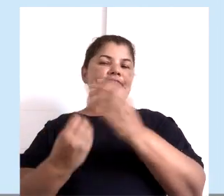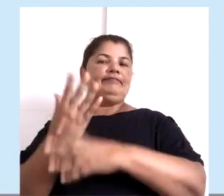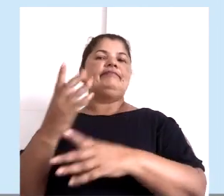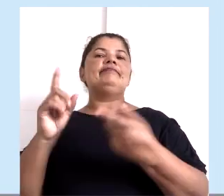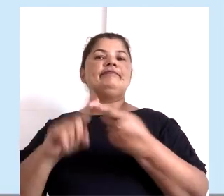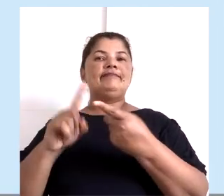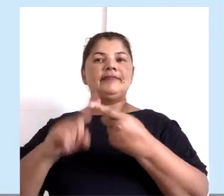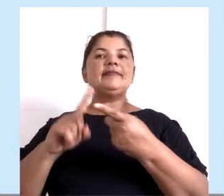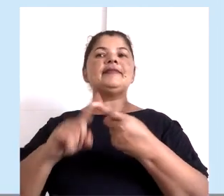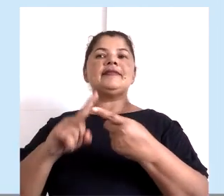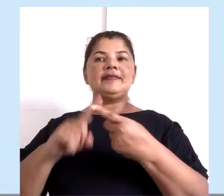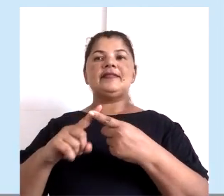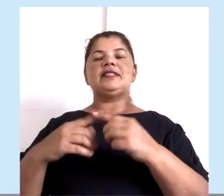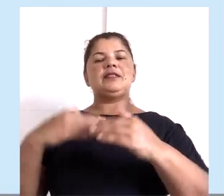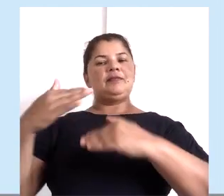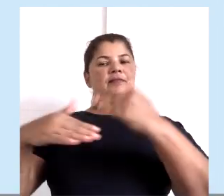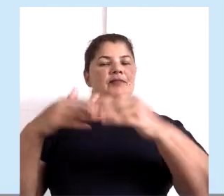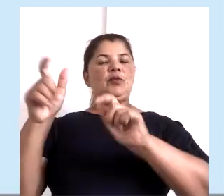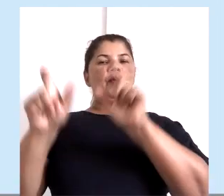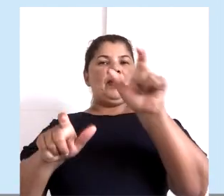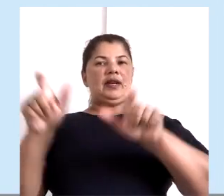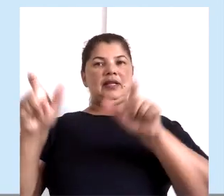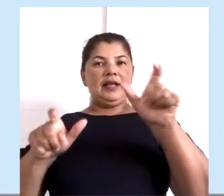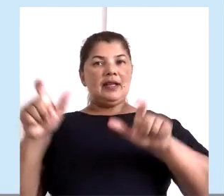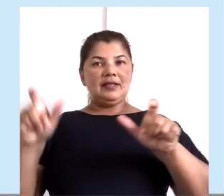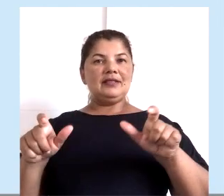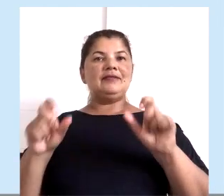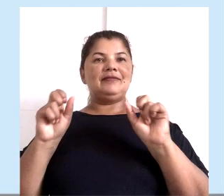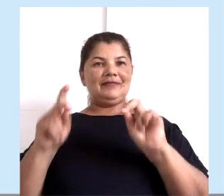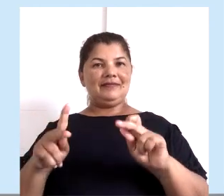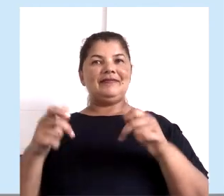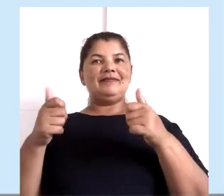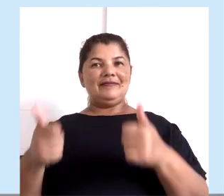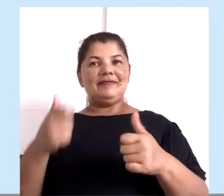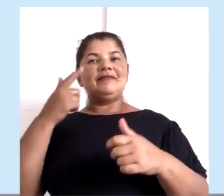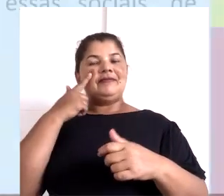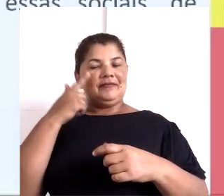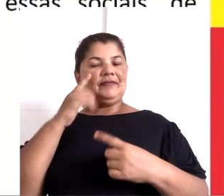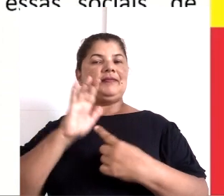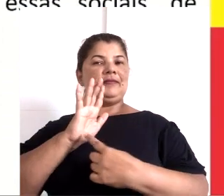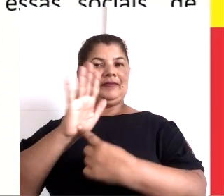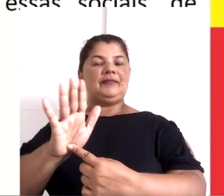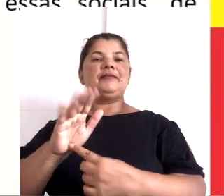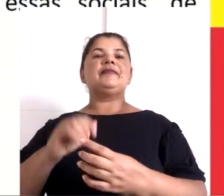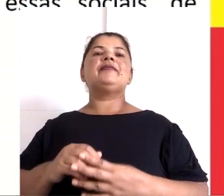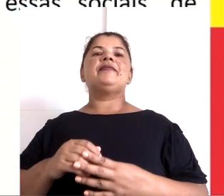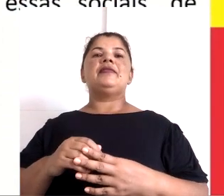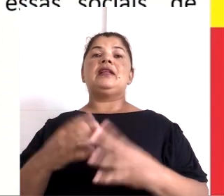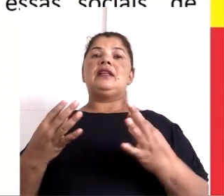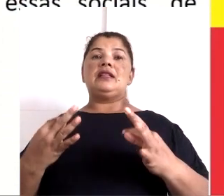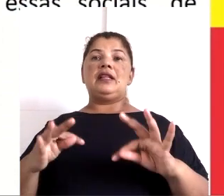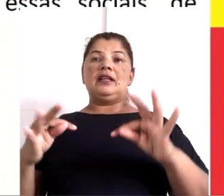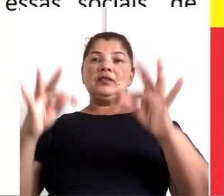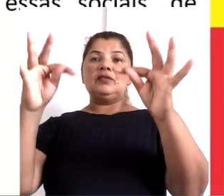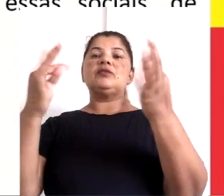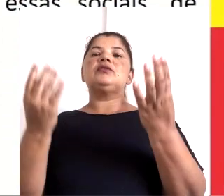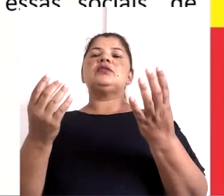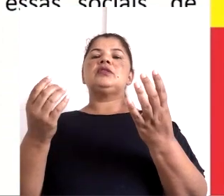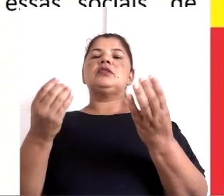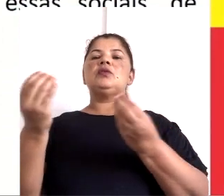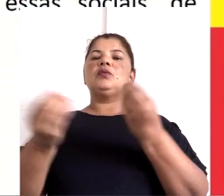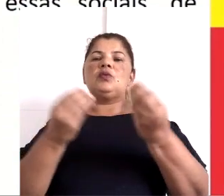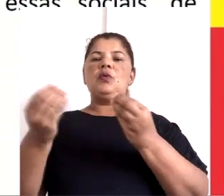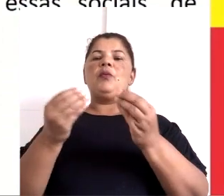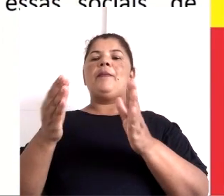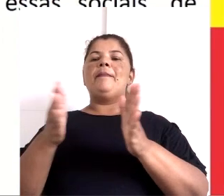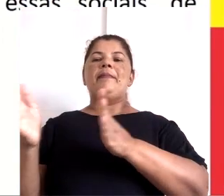também durante a trajetória aí da humanidade. Ok, sétimo ano. Acompanhe na tela mais uma vez. As tecnologias produzidas